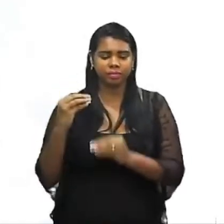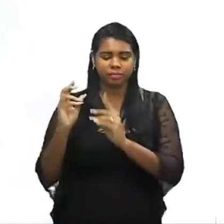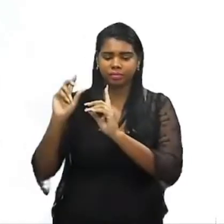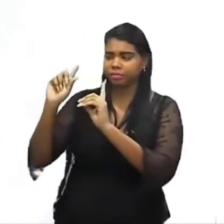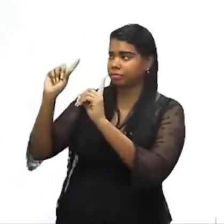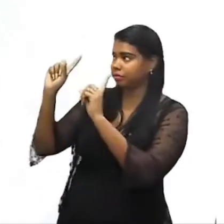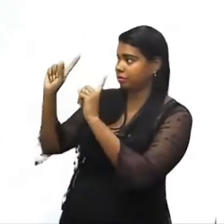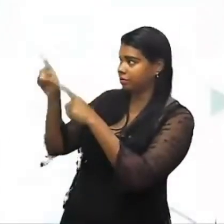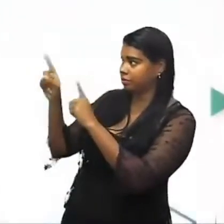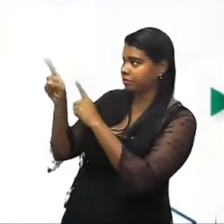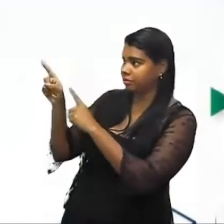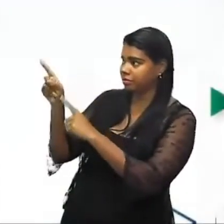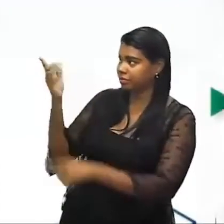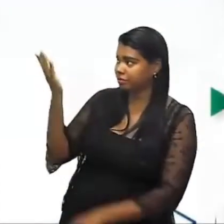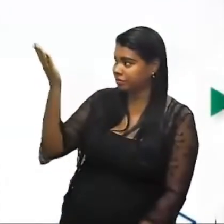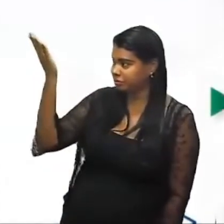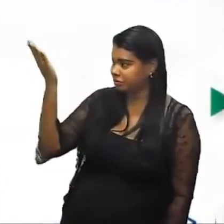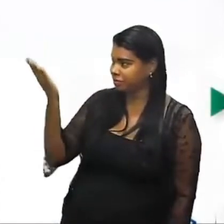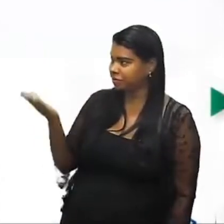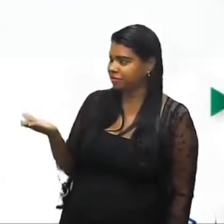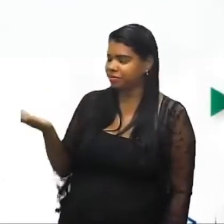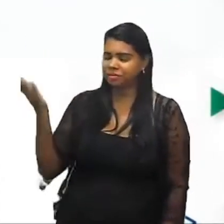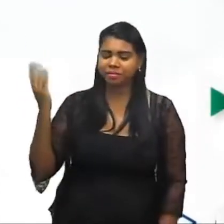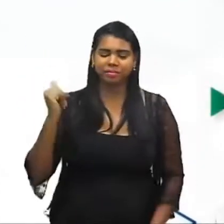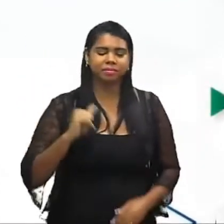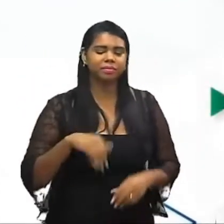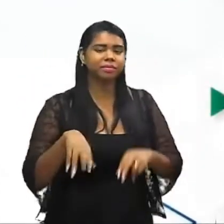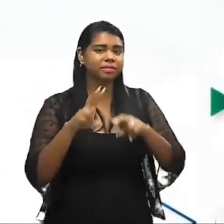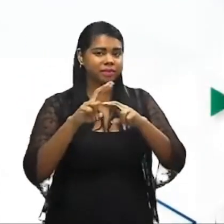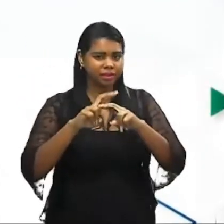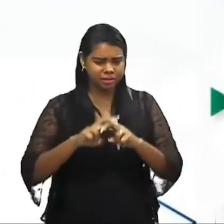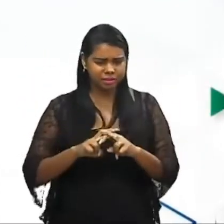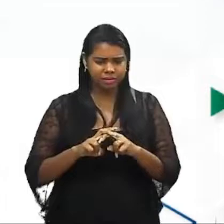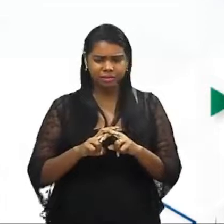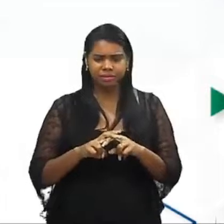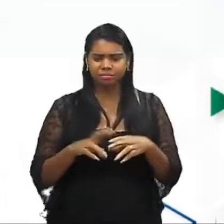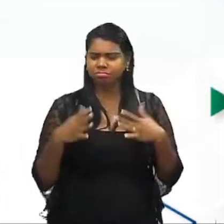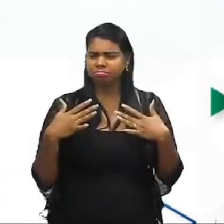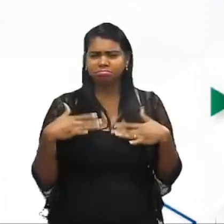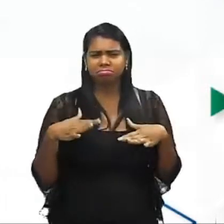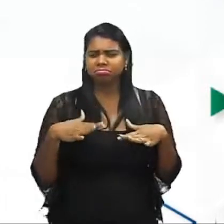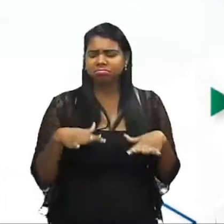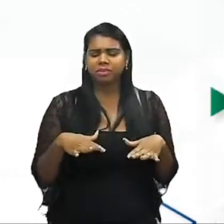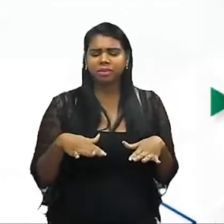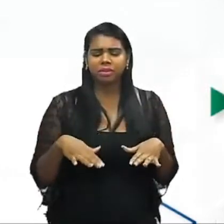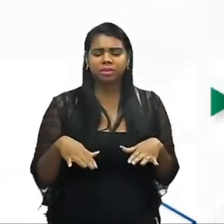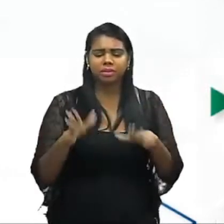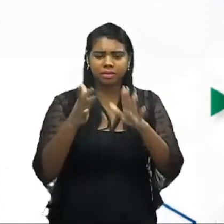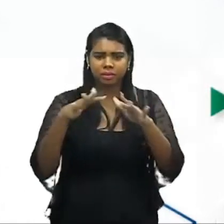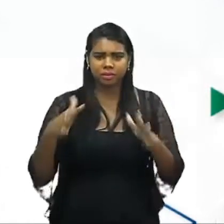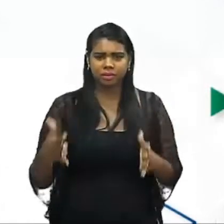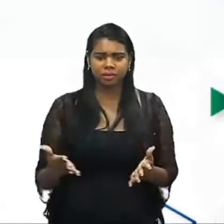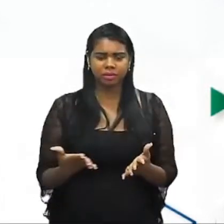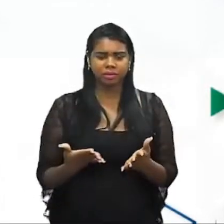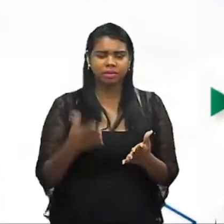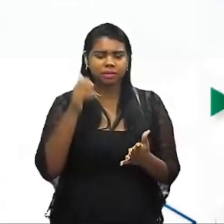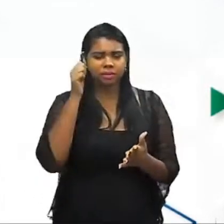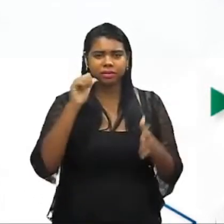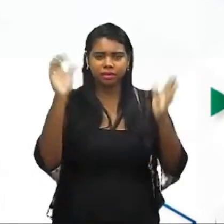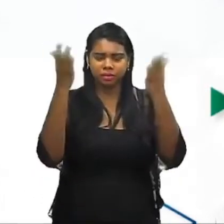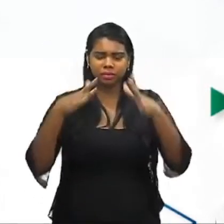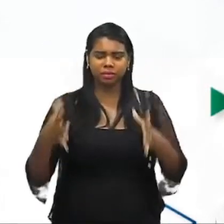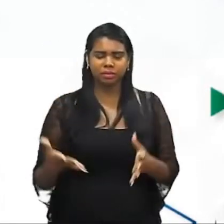formação. E tá aí o senhorzinho Abelardo da Hora sentado, bem tranquilo, numa de suas obras, né? Numa de